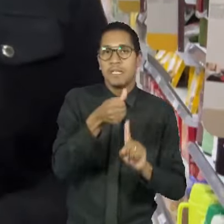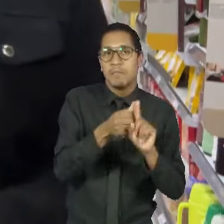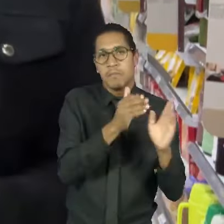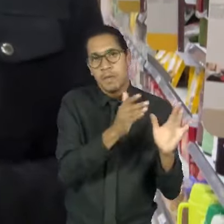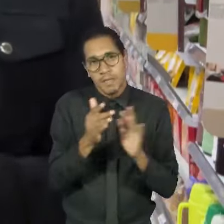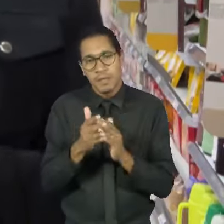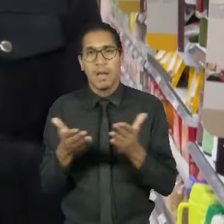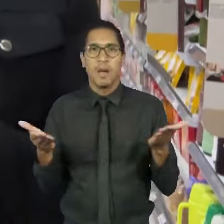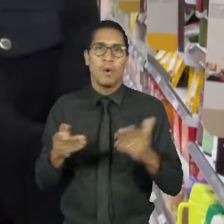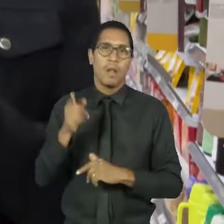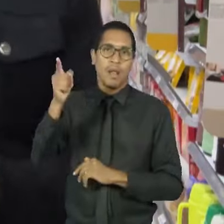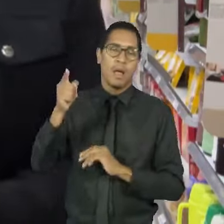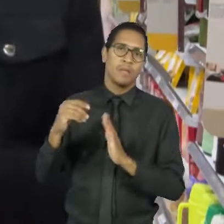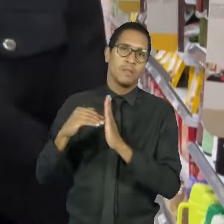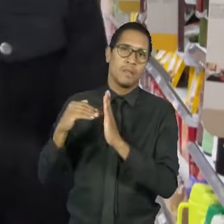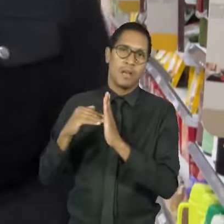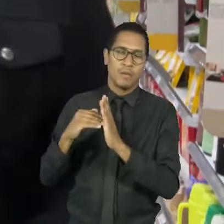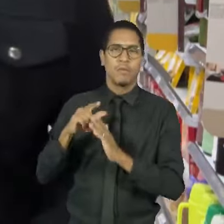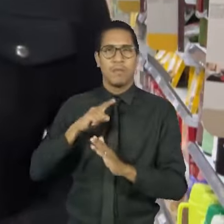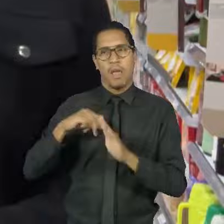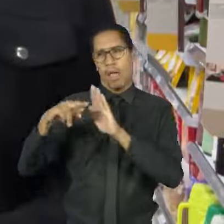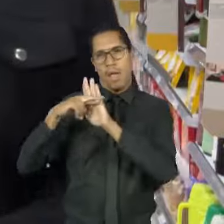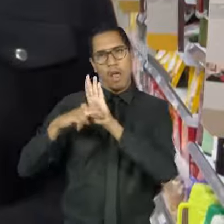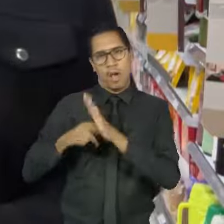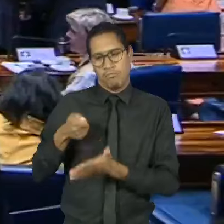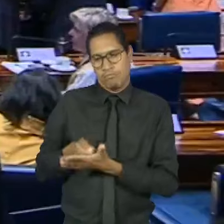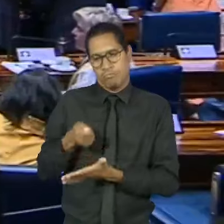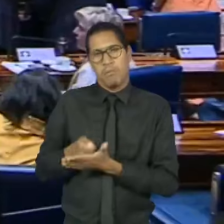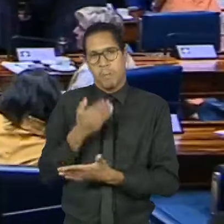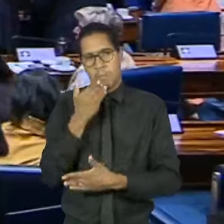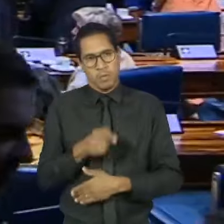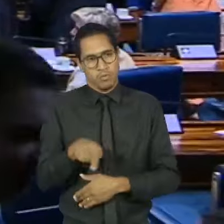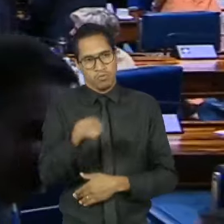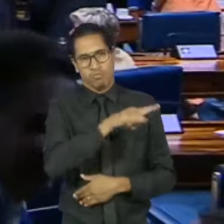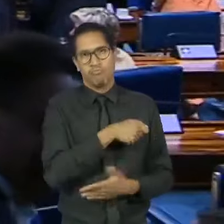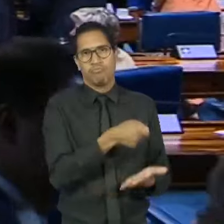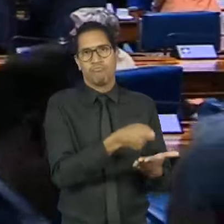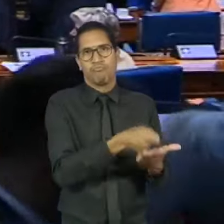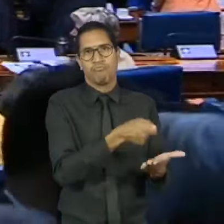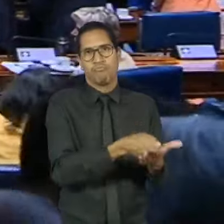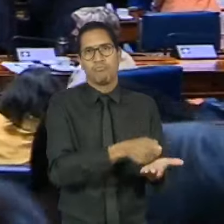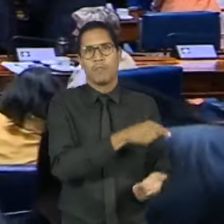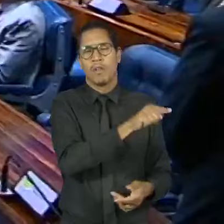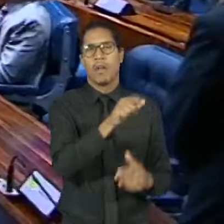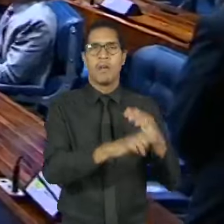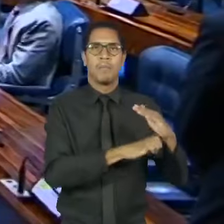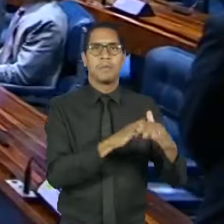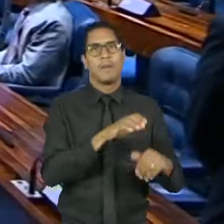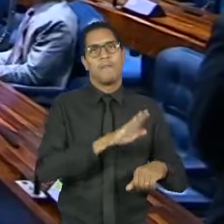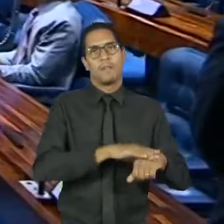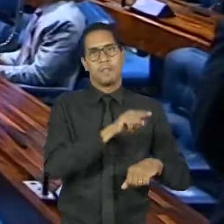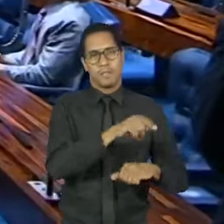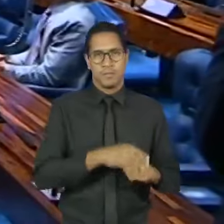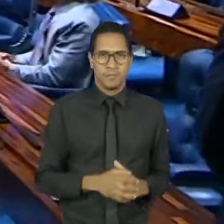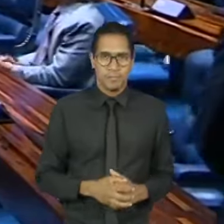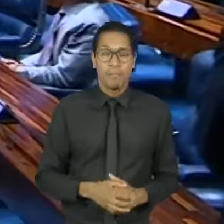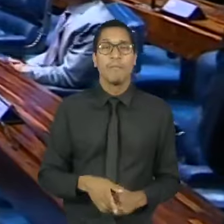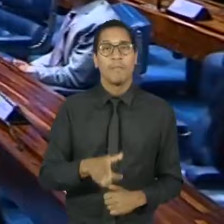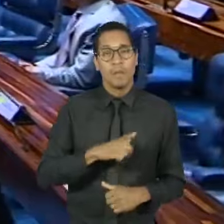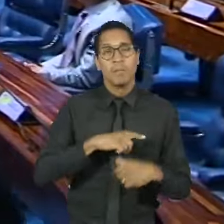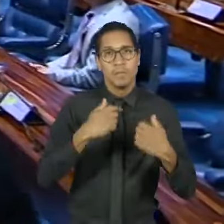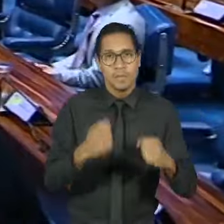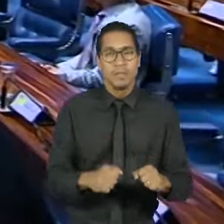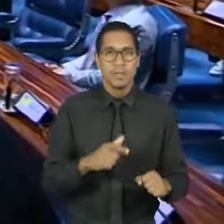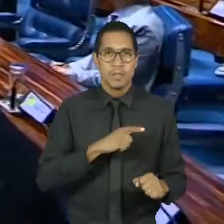tramitação no senado quer deixar essa regra ainda mais rígida a proposta exige que as marcas comuniquem a redução ao público